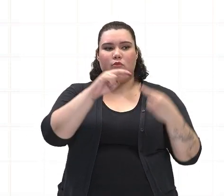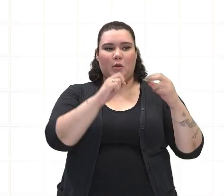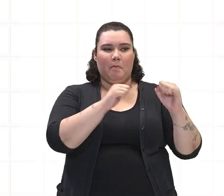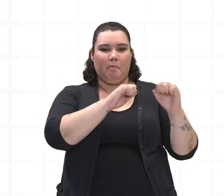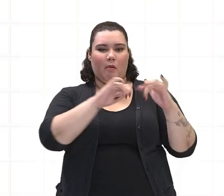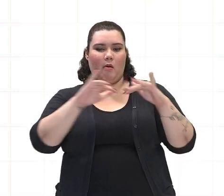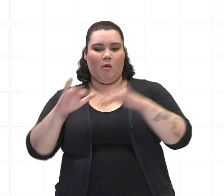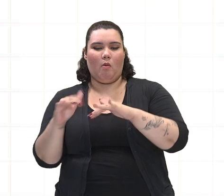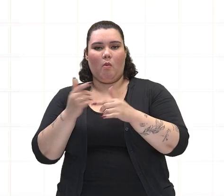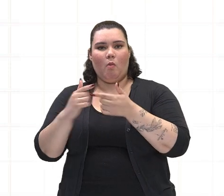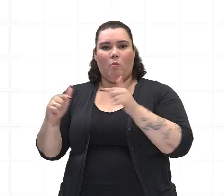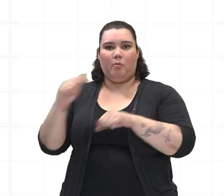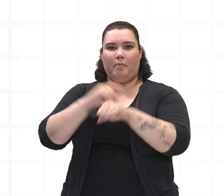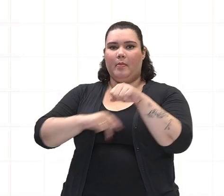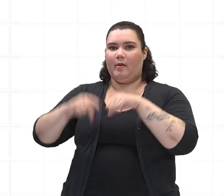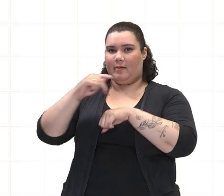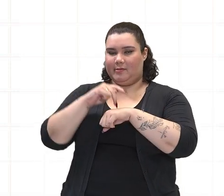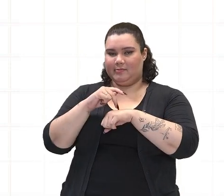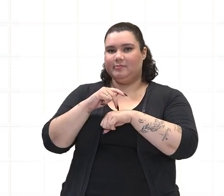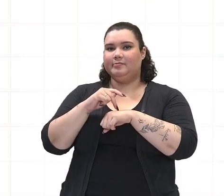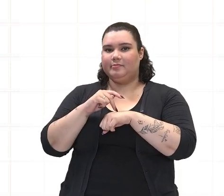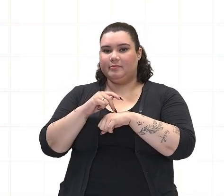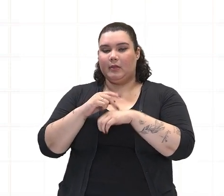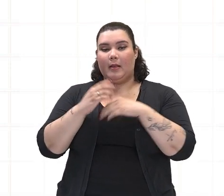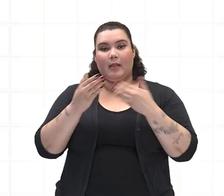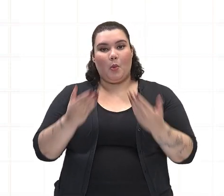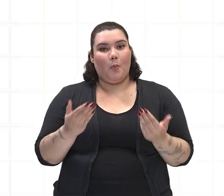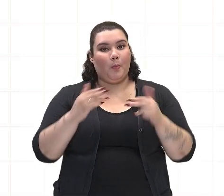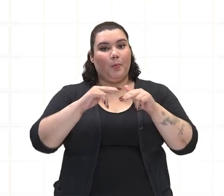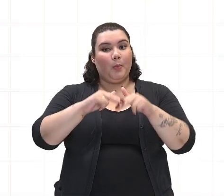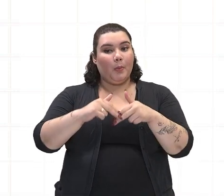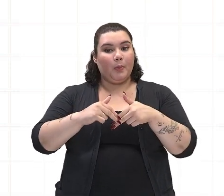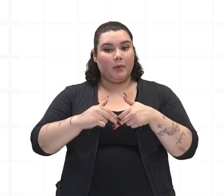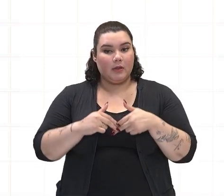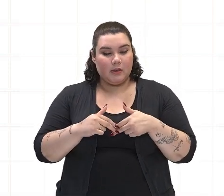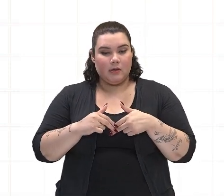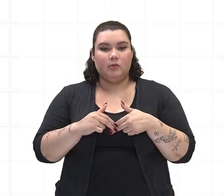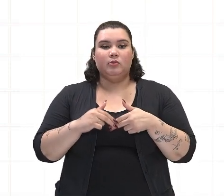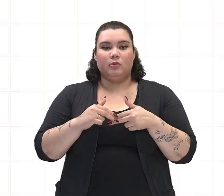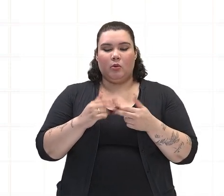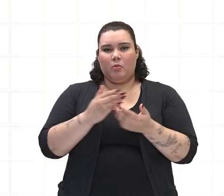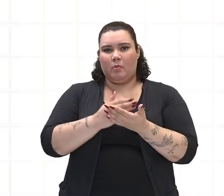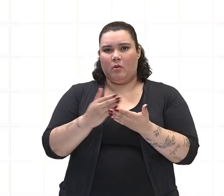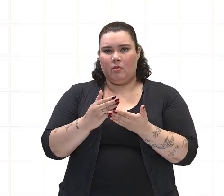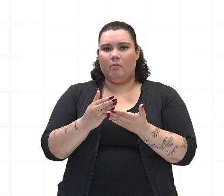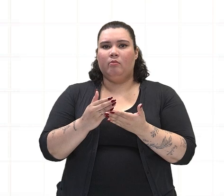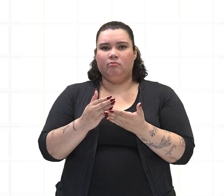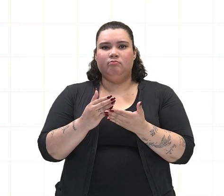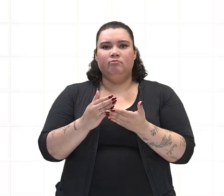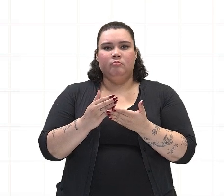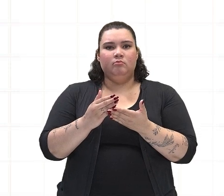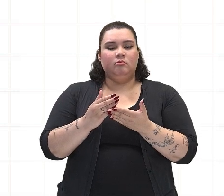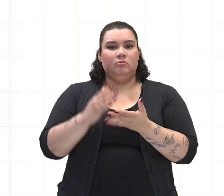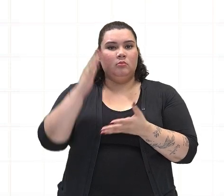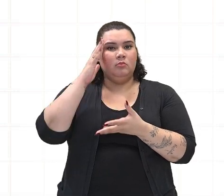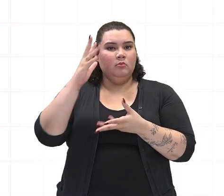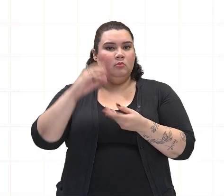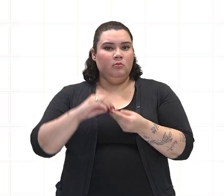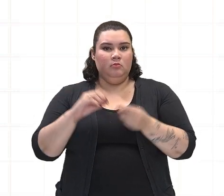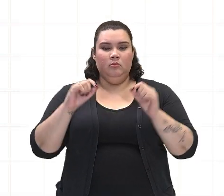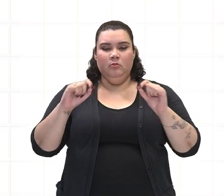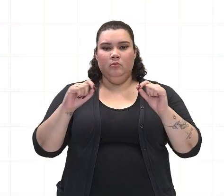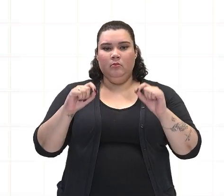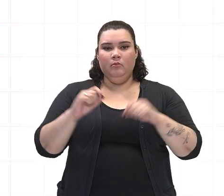Mas é nesse momento, justamente por essa questão, que nós vamos começar a perceber nesse momento, tá?